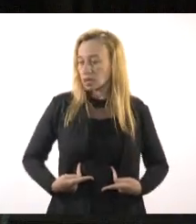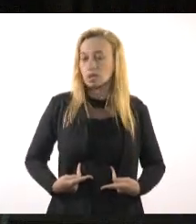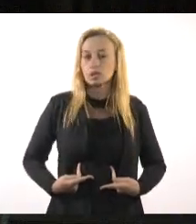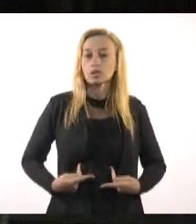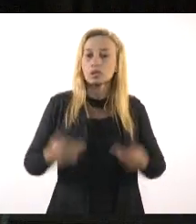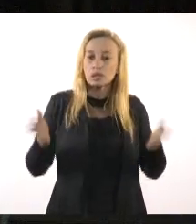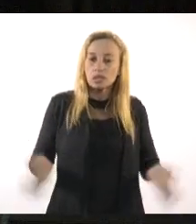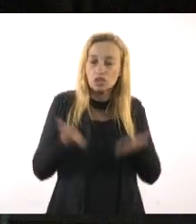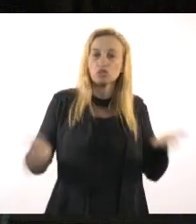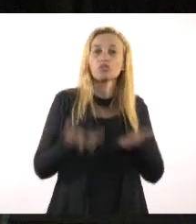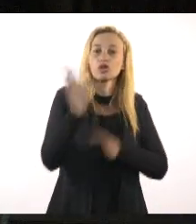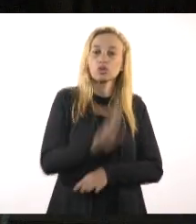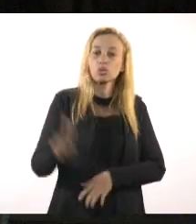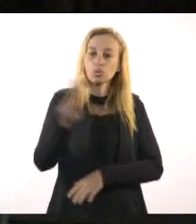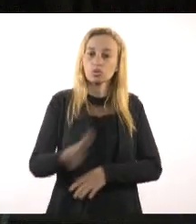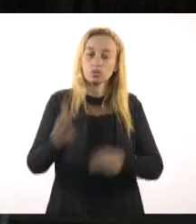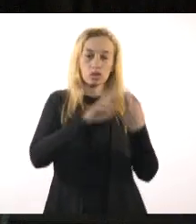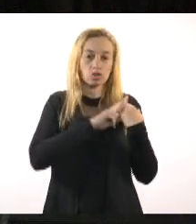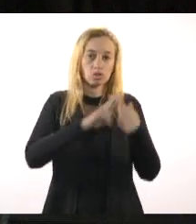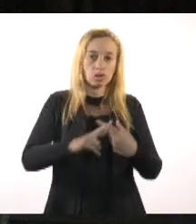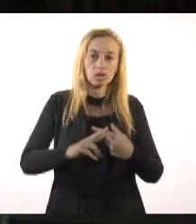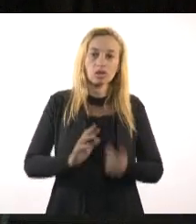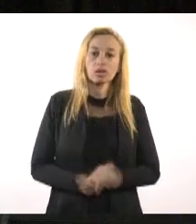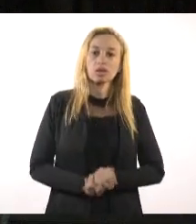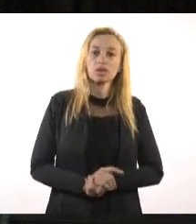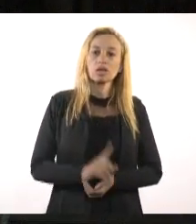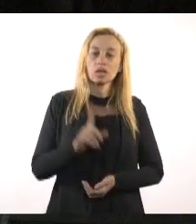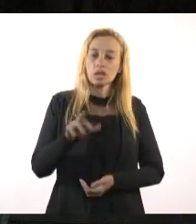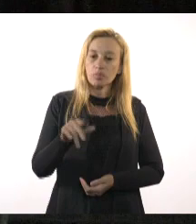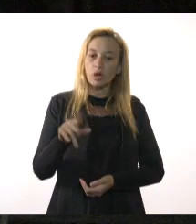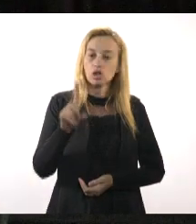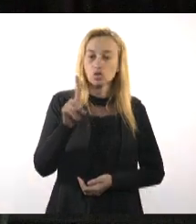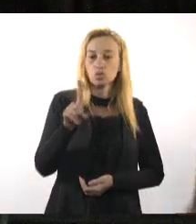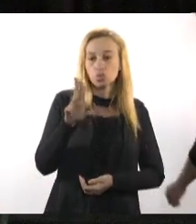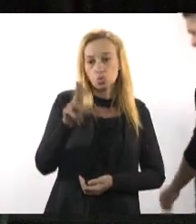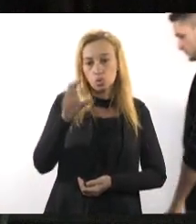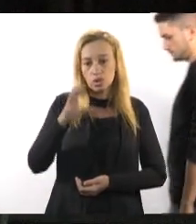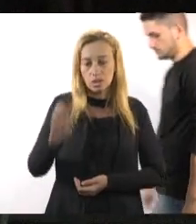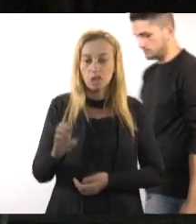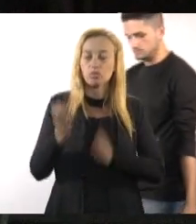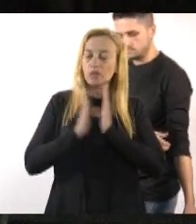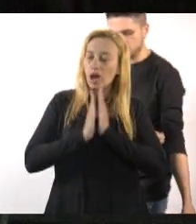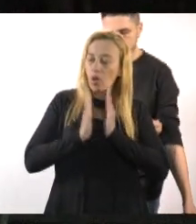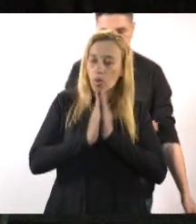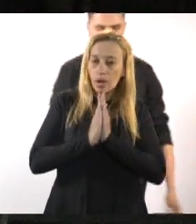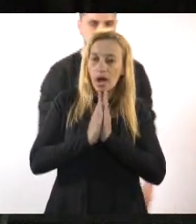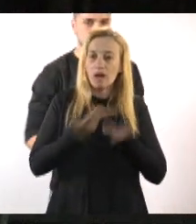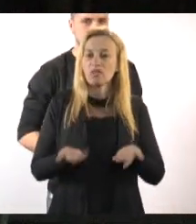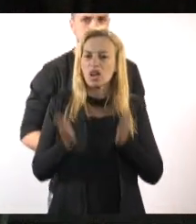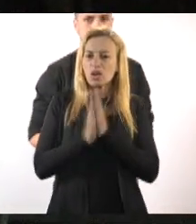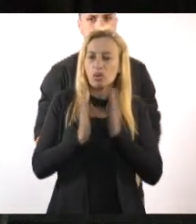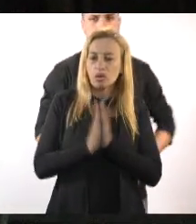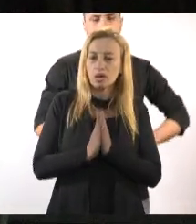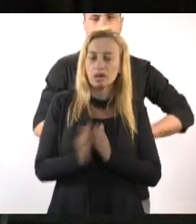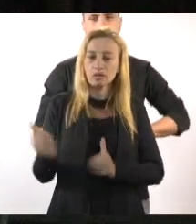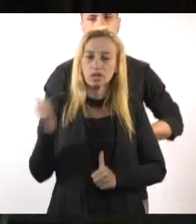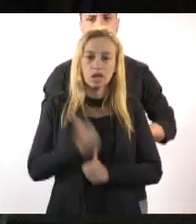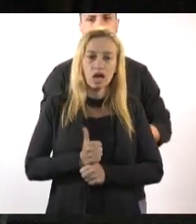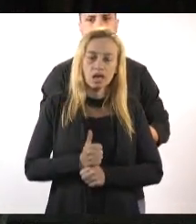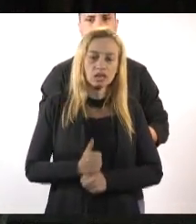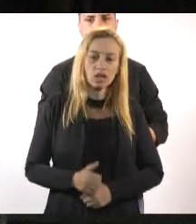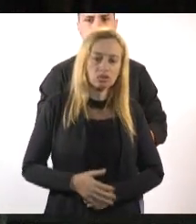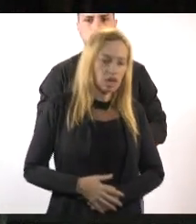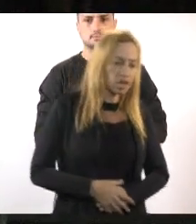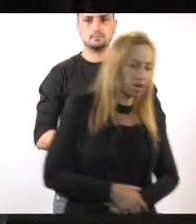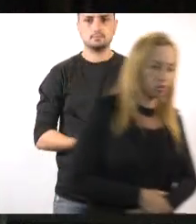incentivando o uso da responsabilidade. A irmã Dulce, quando ela rezava, ela não rezava só olhando para Deus para o alto, não.